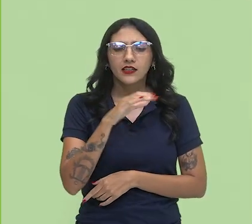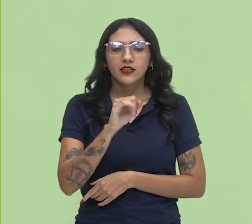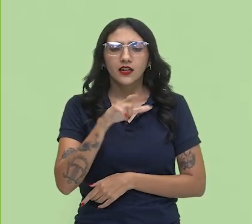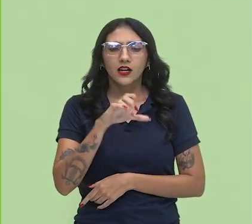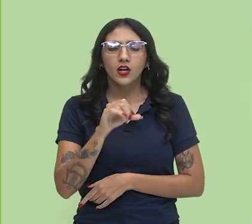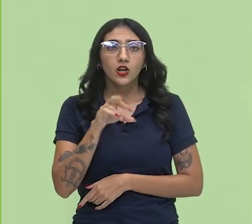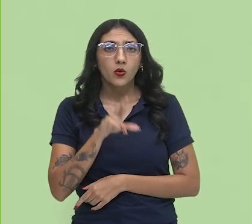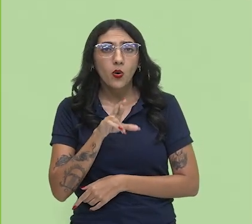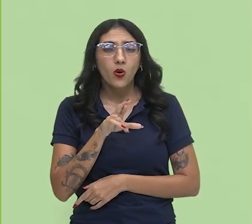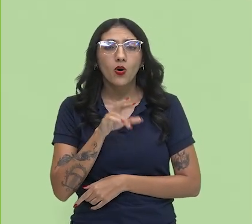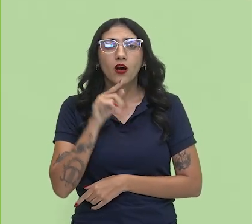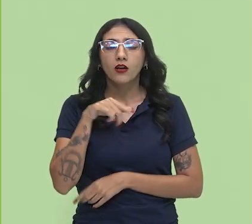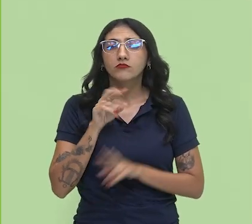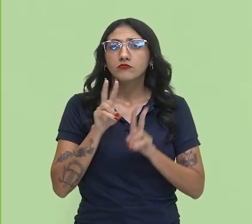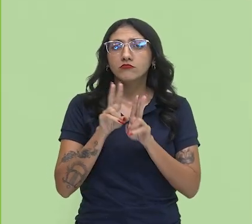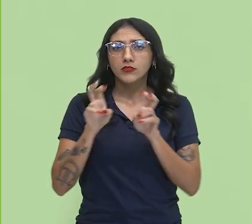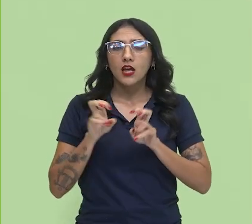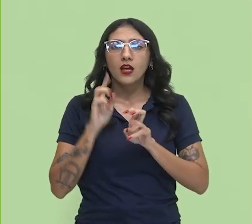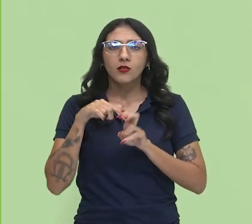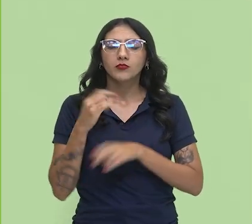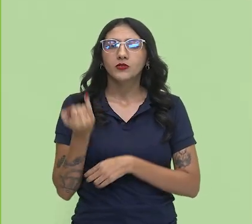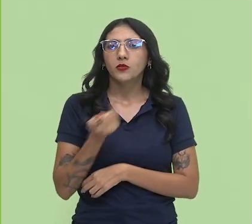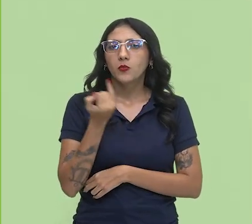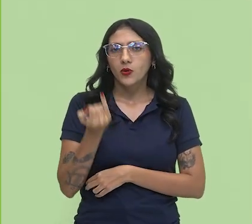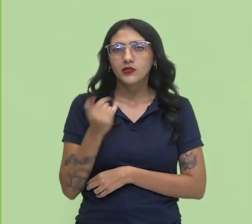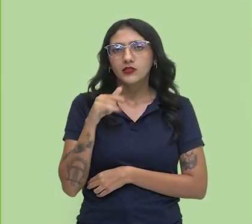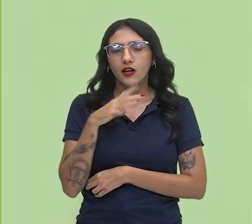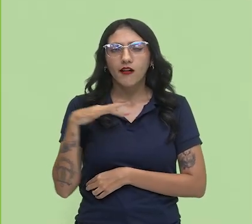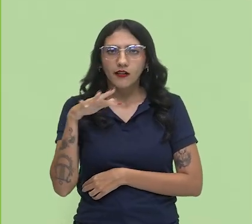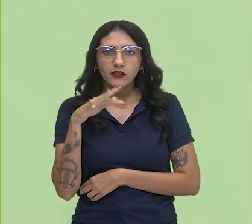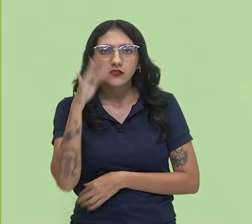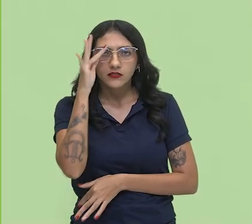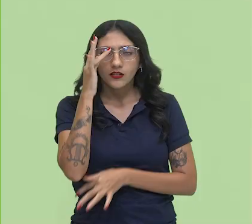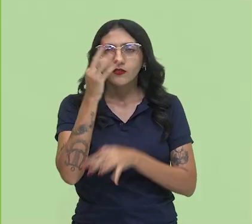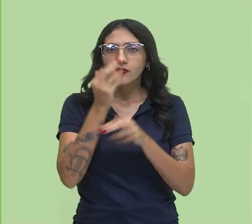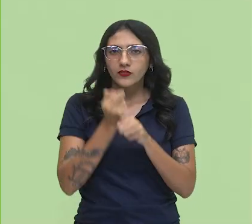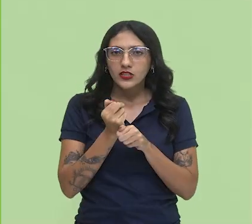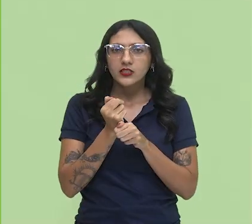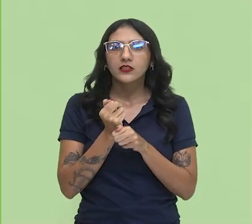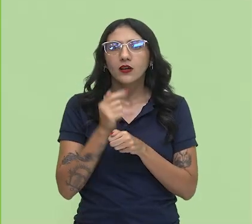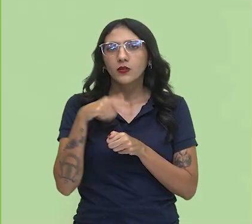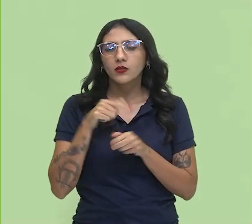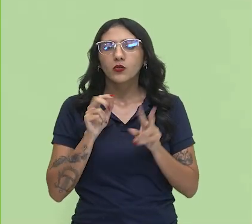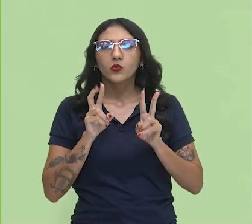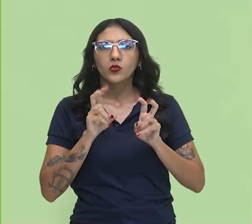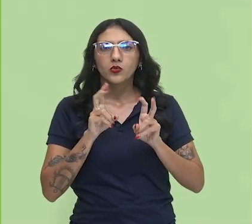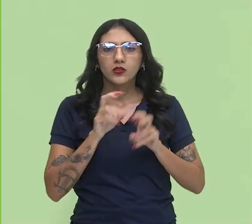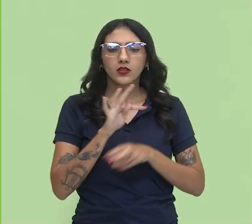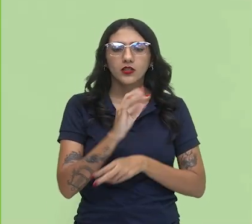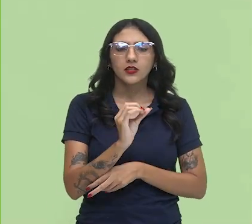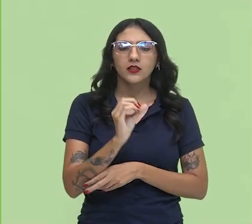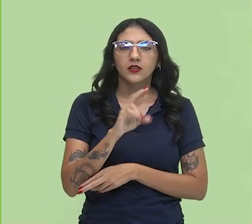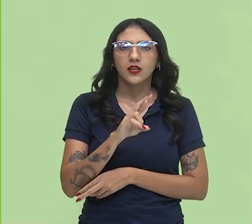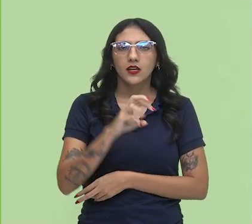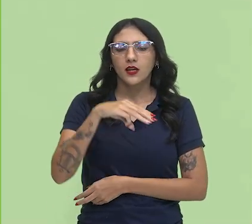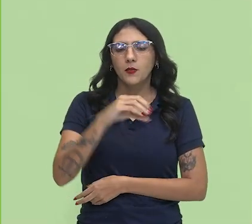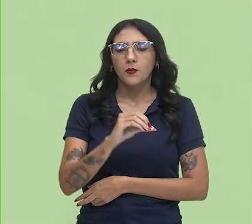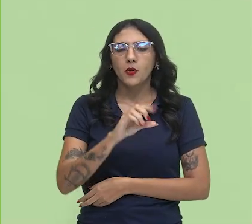de introdutória a essa parte da física, que é chamado de